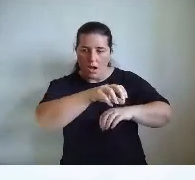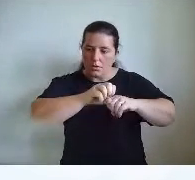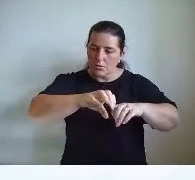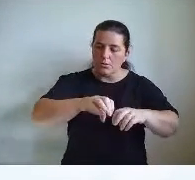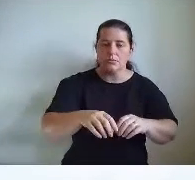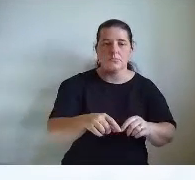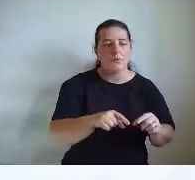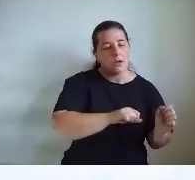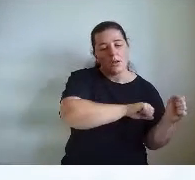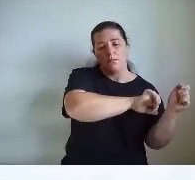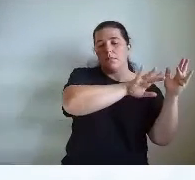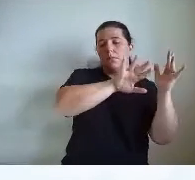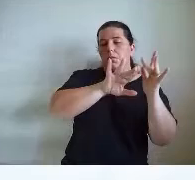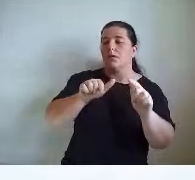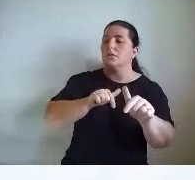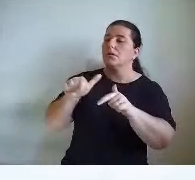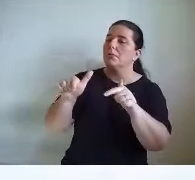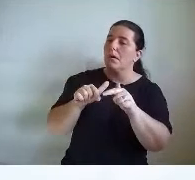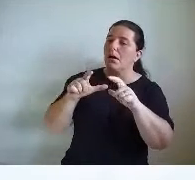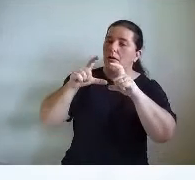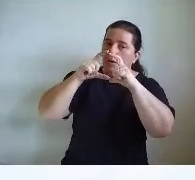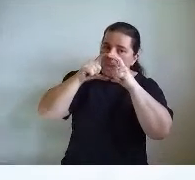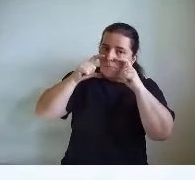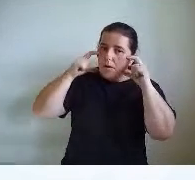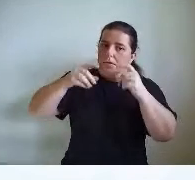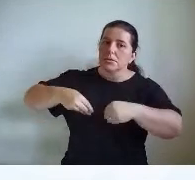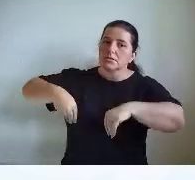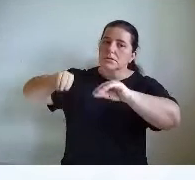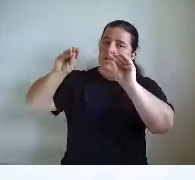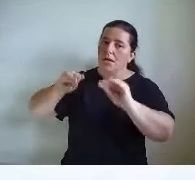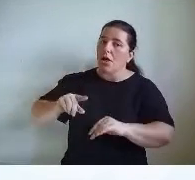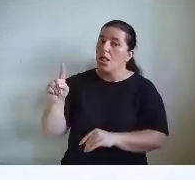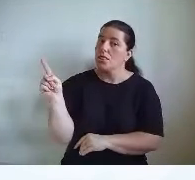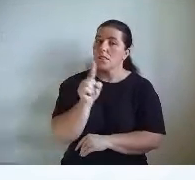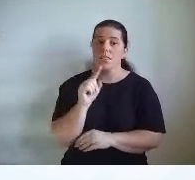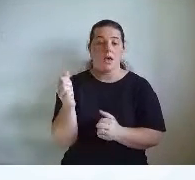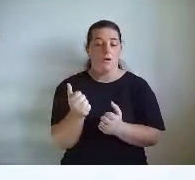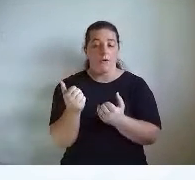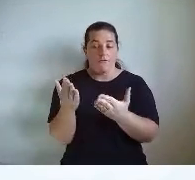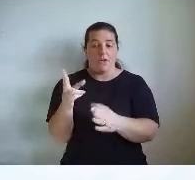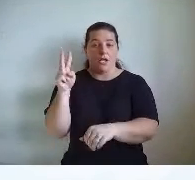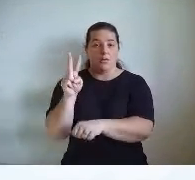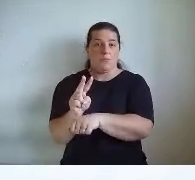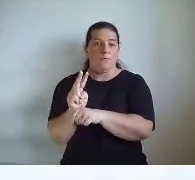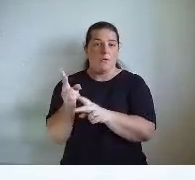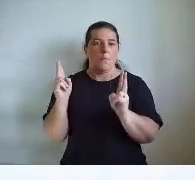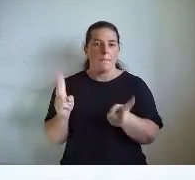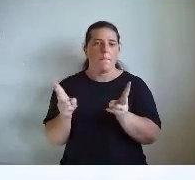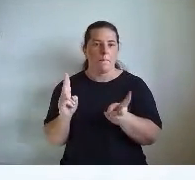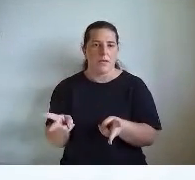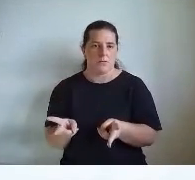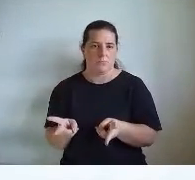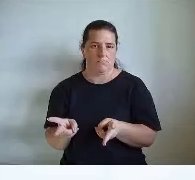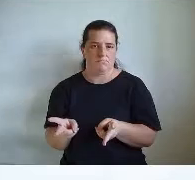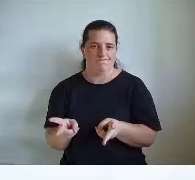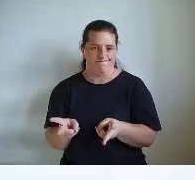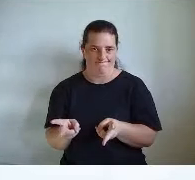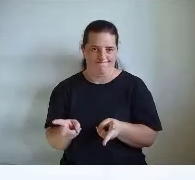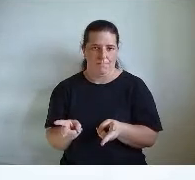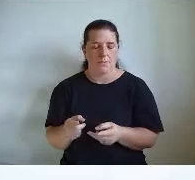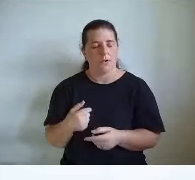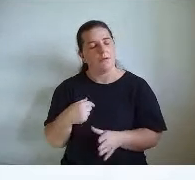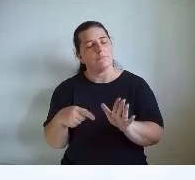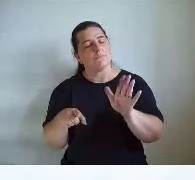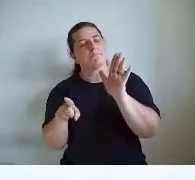trabalho utilizando máscaras de tecidos que não oferecem a mesma proteção. Aí, né, a pergunta